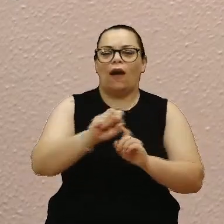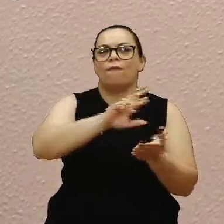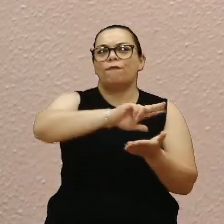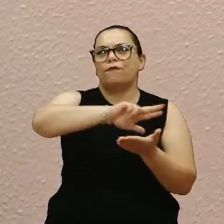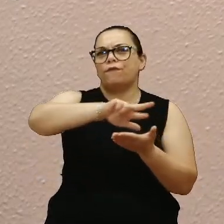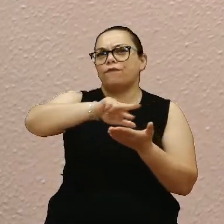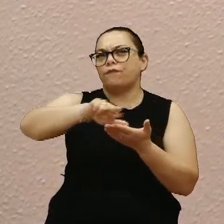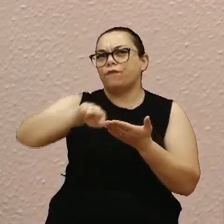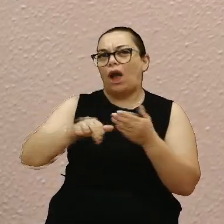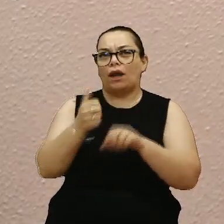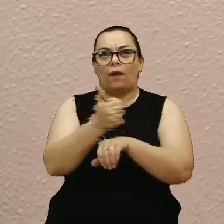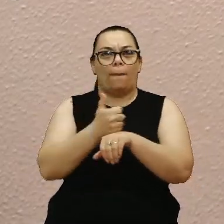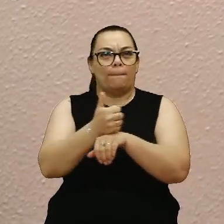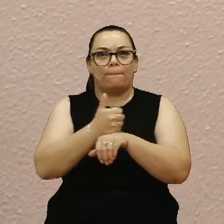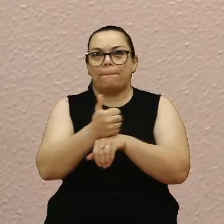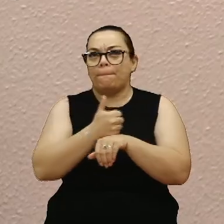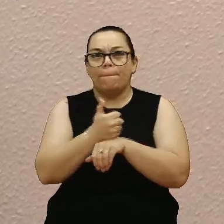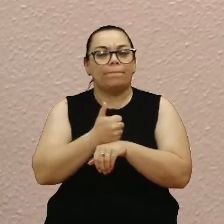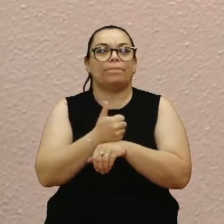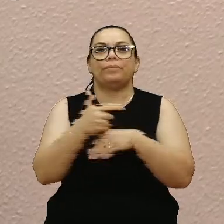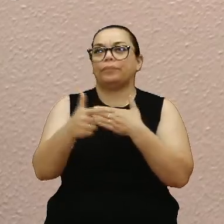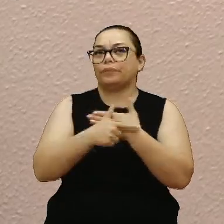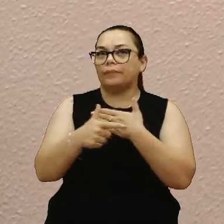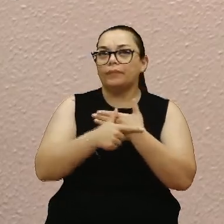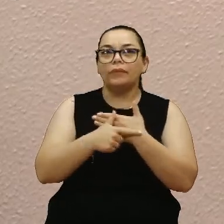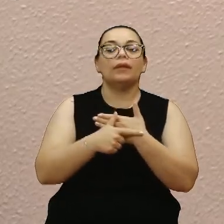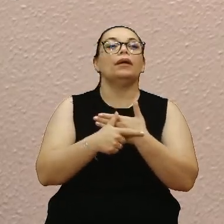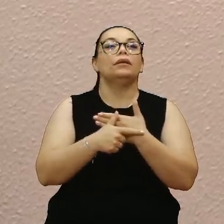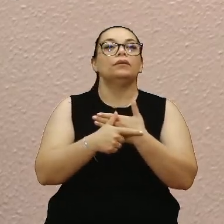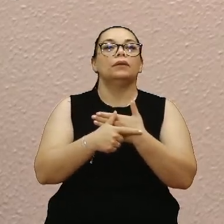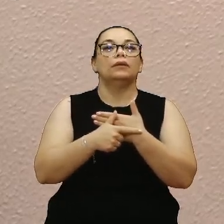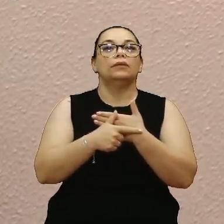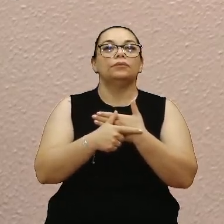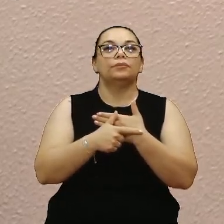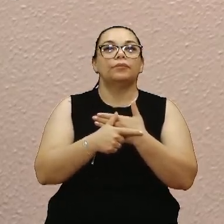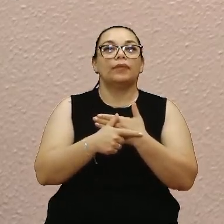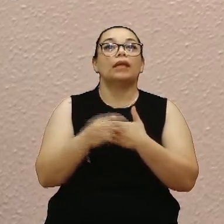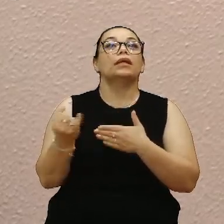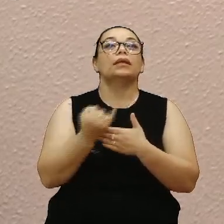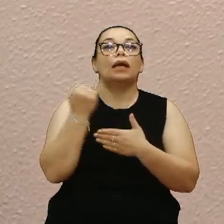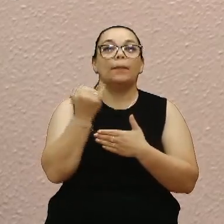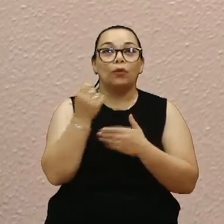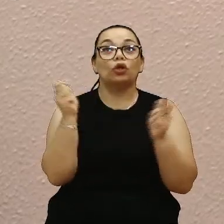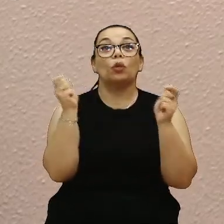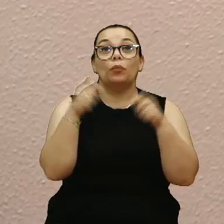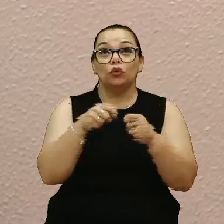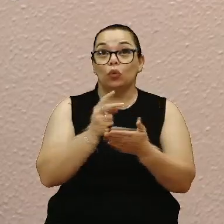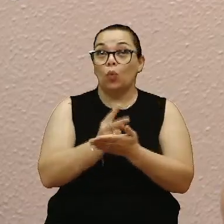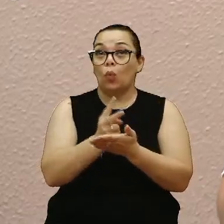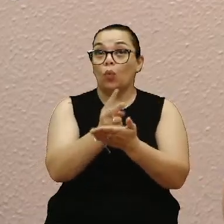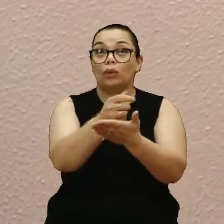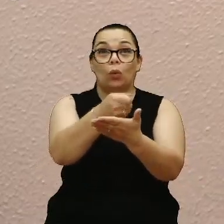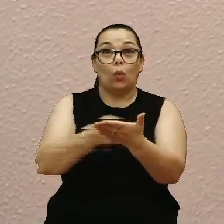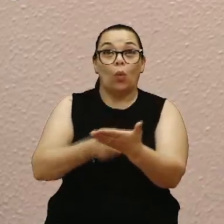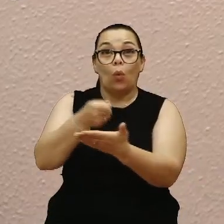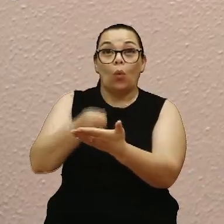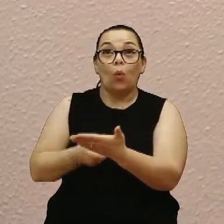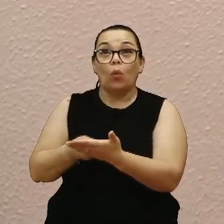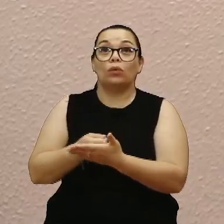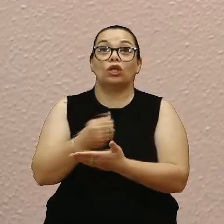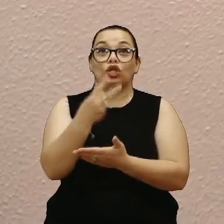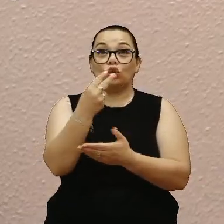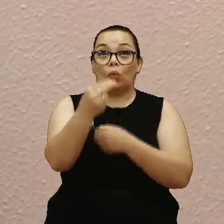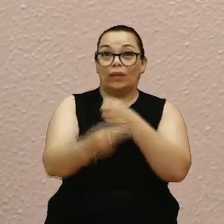várias ali funções, né, que estão previstos, cargos, e é importante que a gente possa manter esses concursos com a vigência de 2